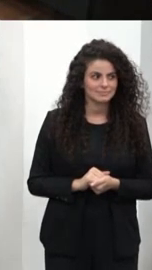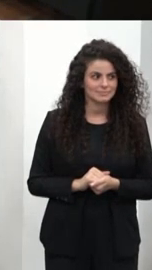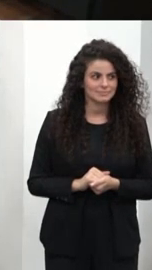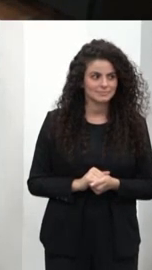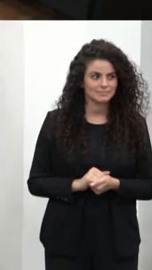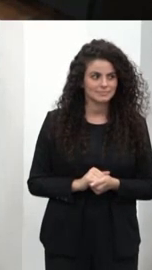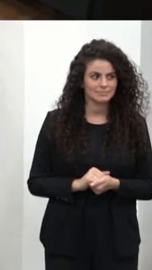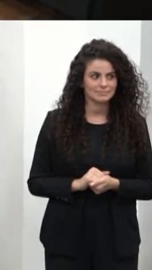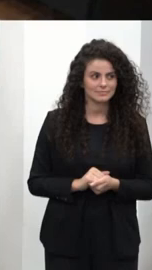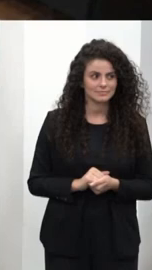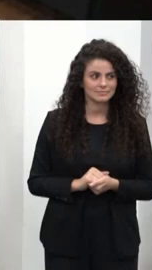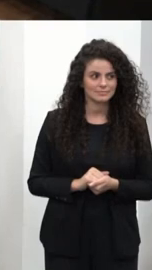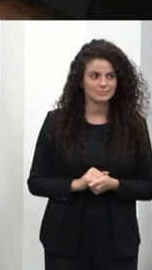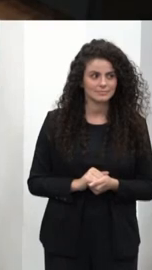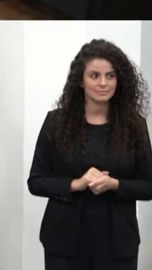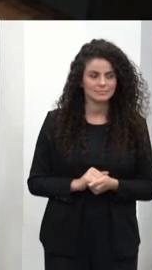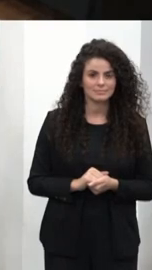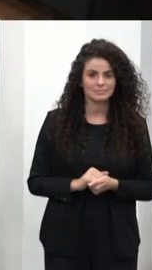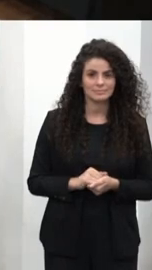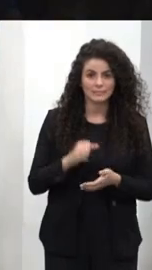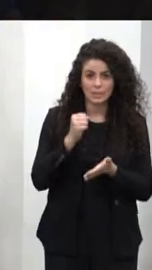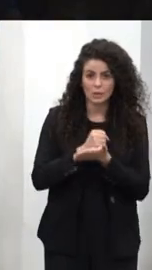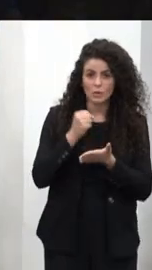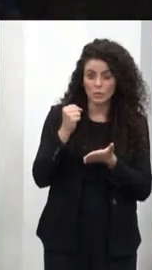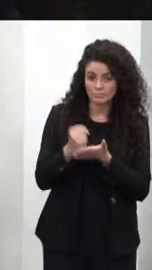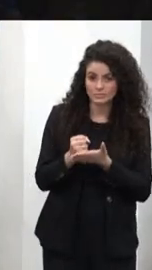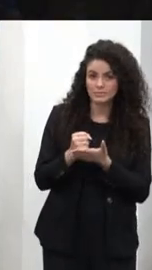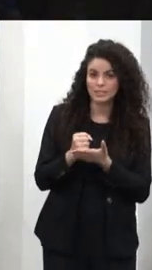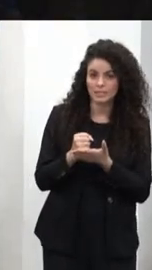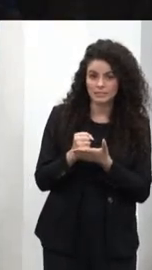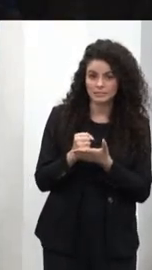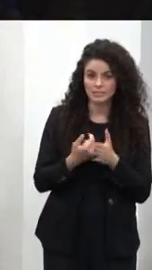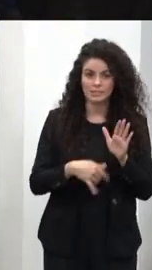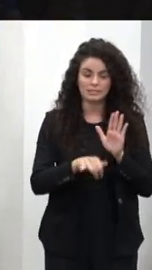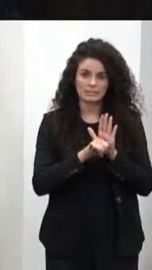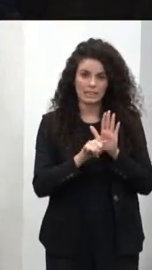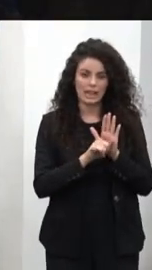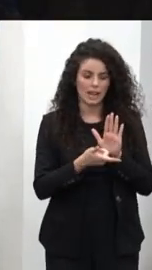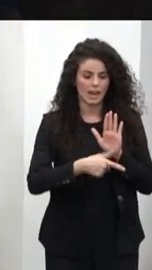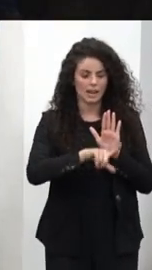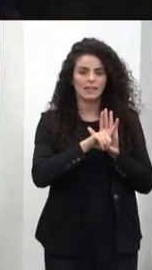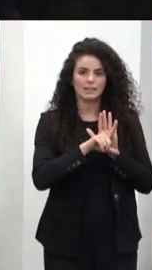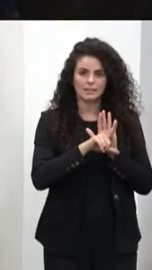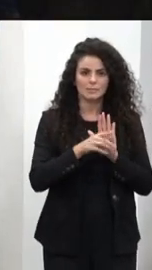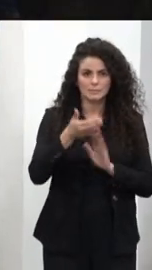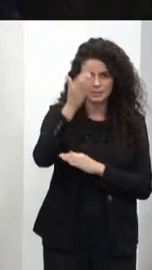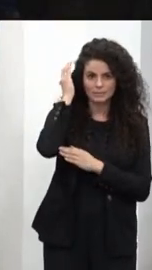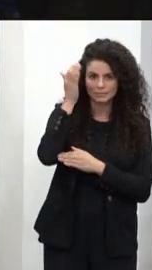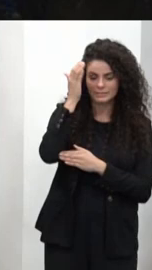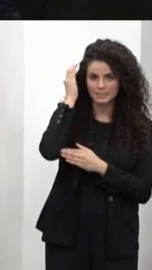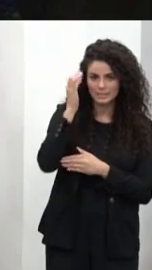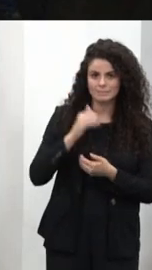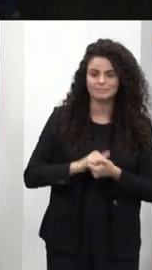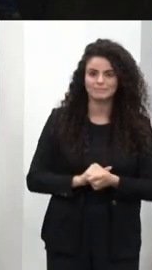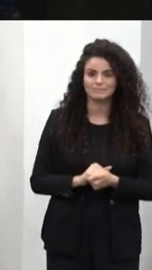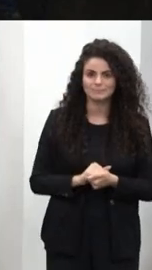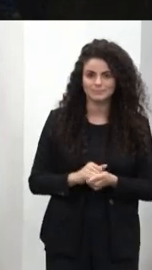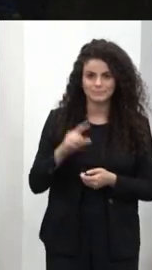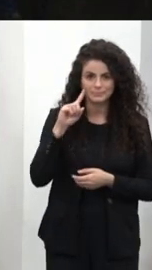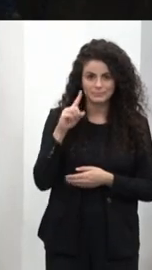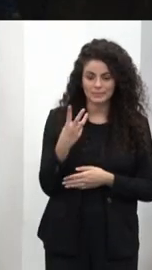isso contratar a plataforma de editais e cadastro de beneficiários da Lei Paulo Gustavo 30 de